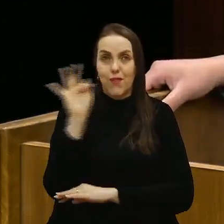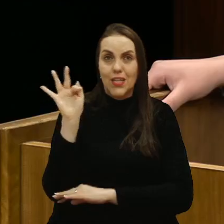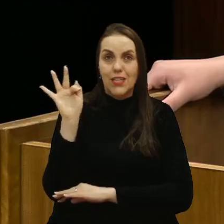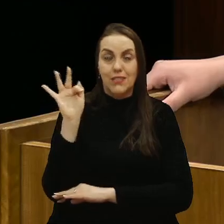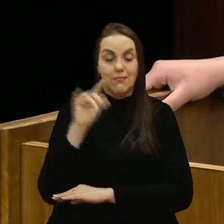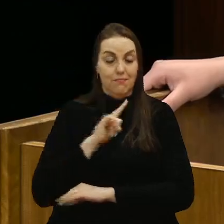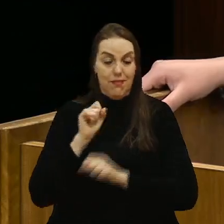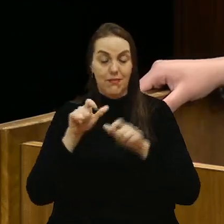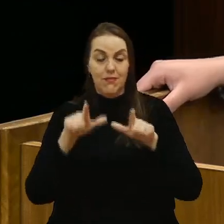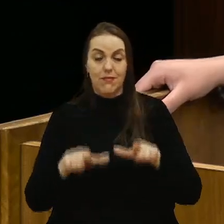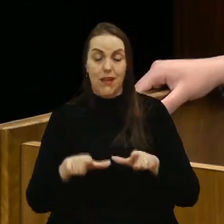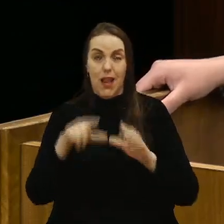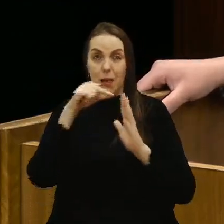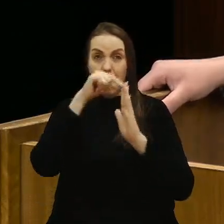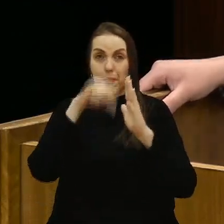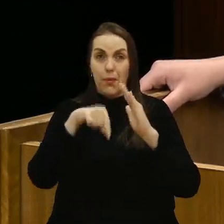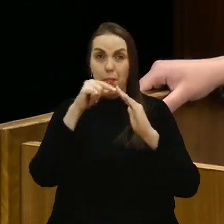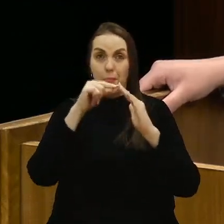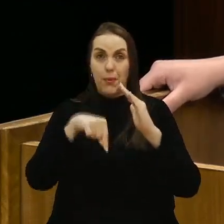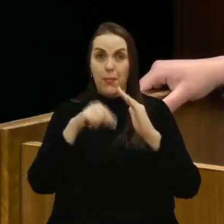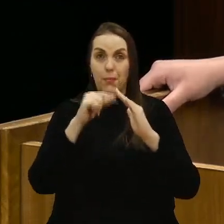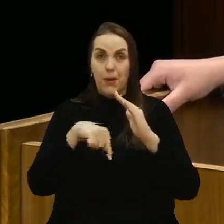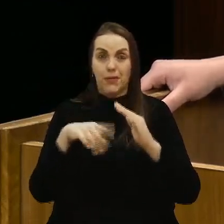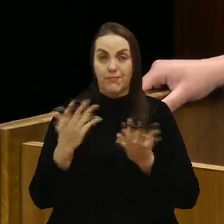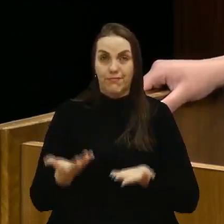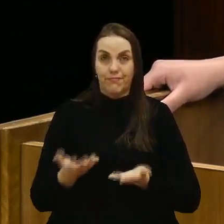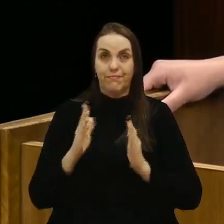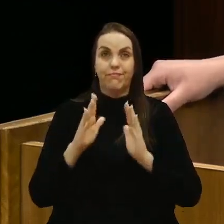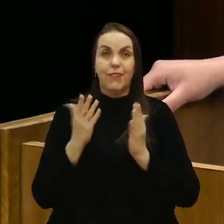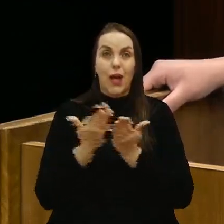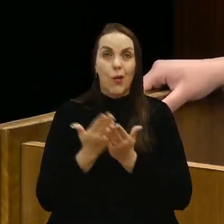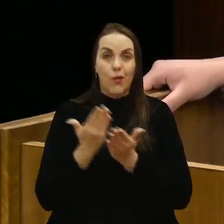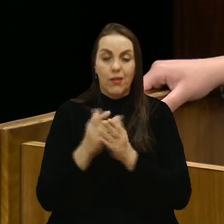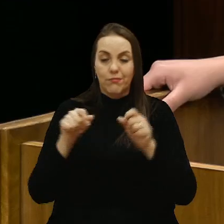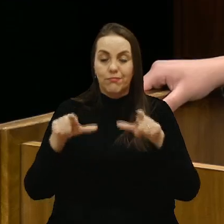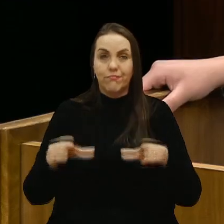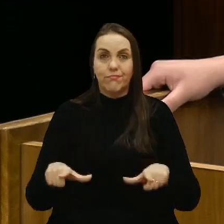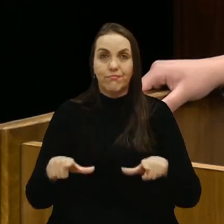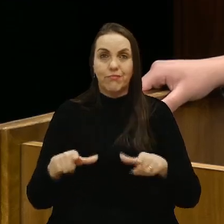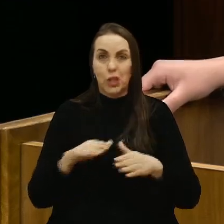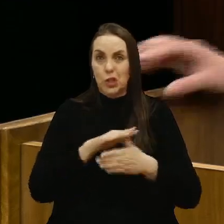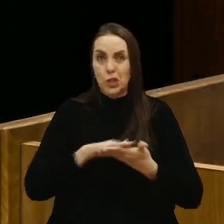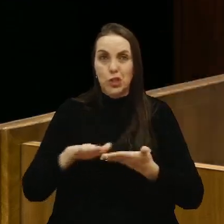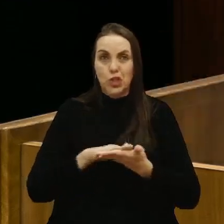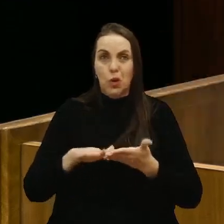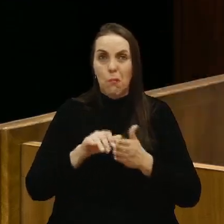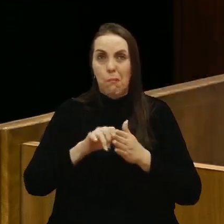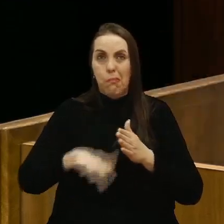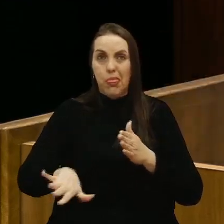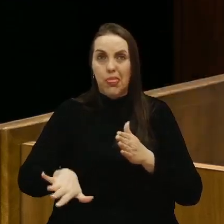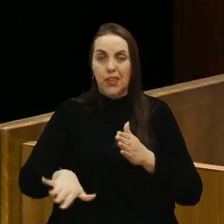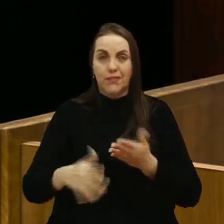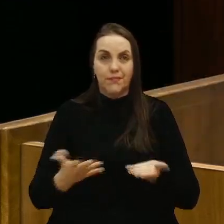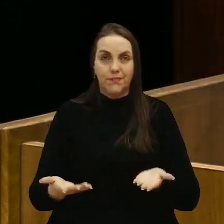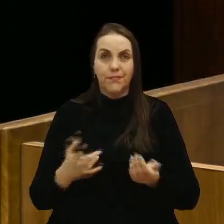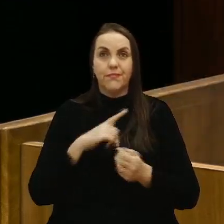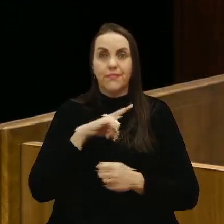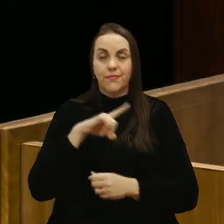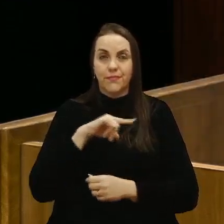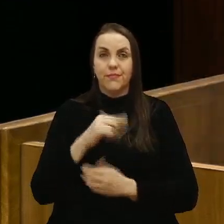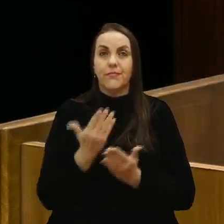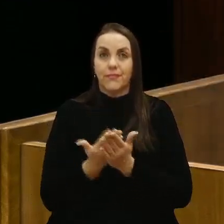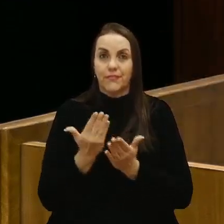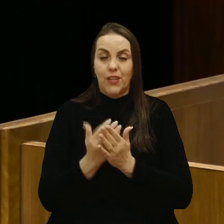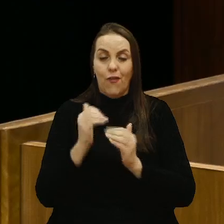salas que chovem dentro, salas de aula que estão caindo o chão. Nós temos aulas que têm que ser dadas